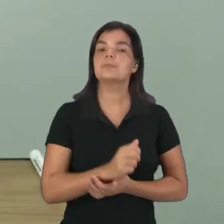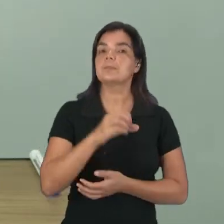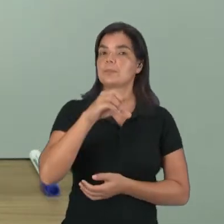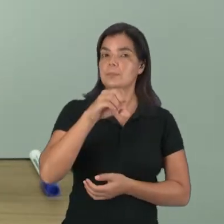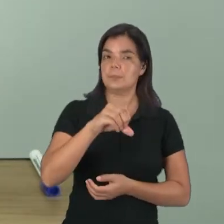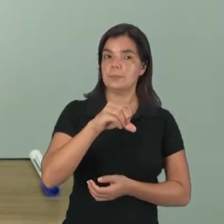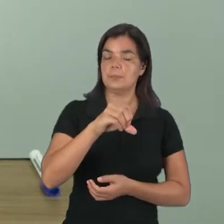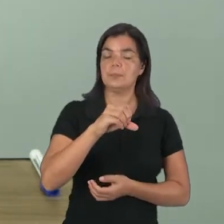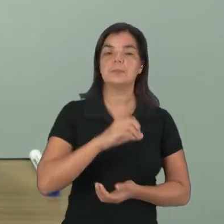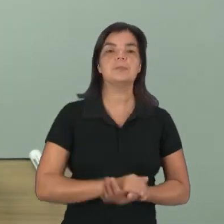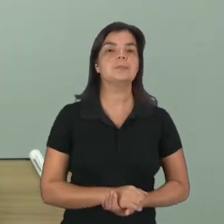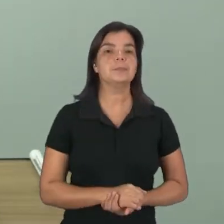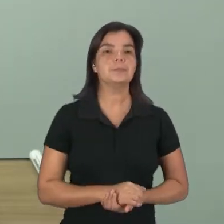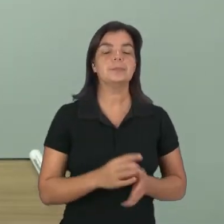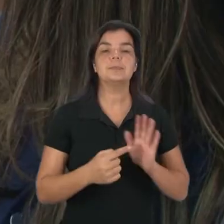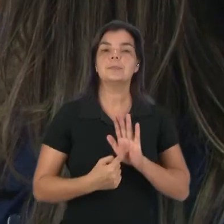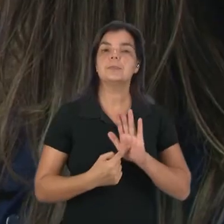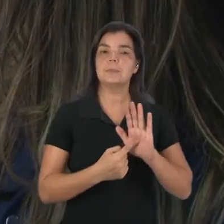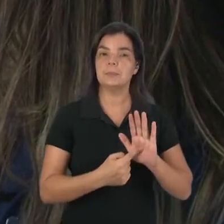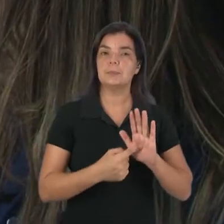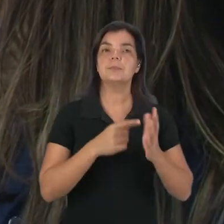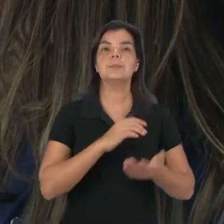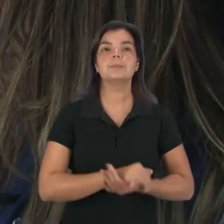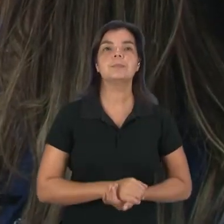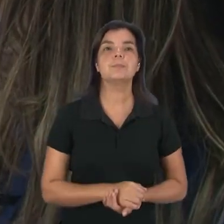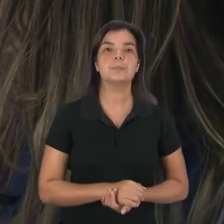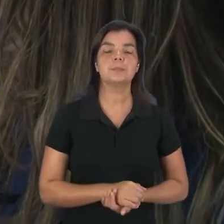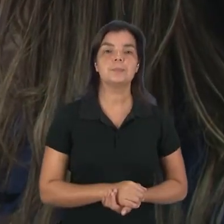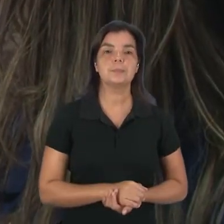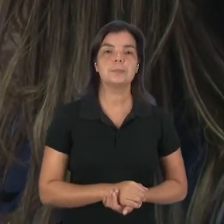9 é representado aqui, olha só,